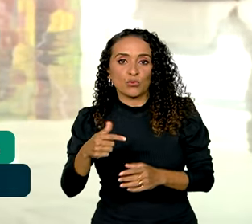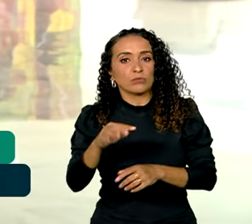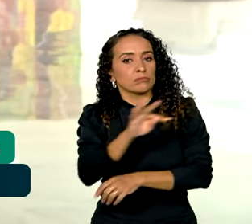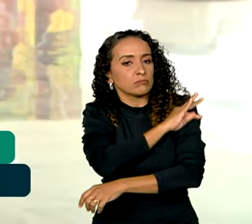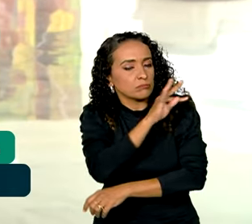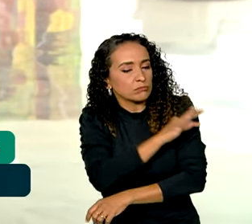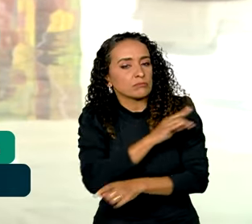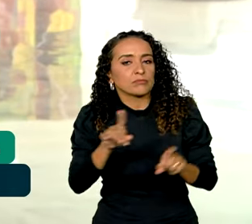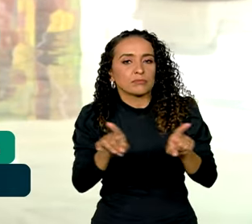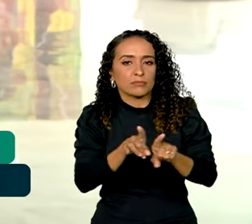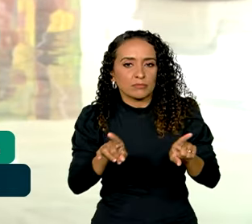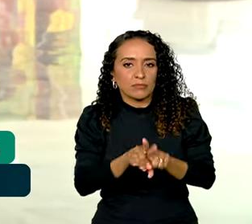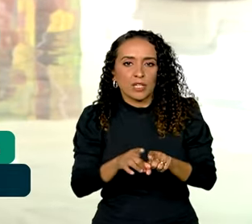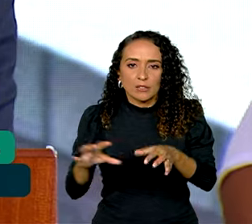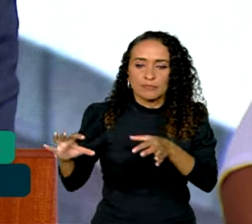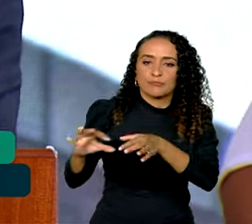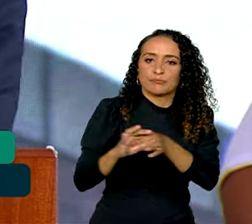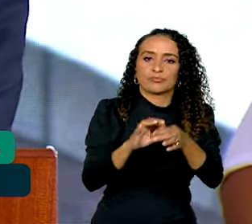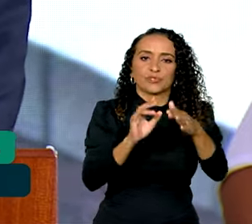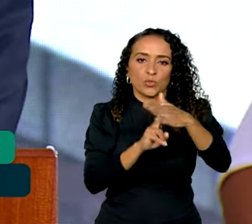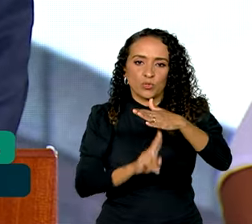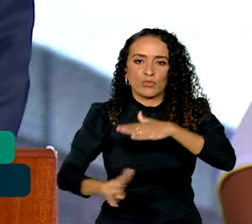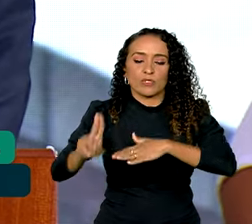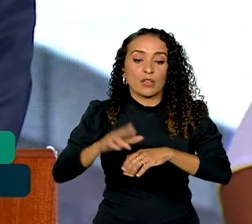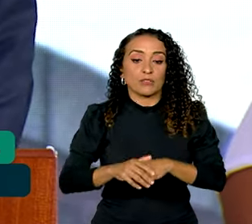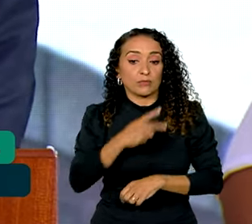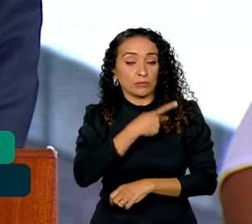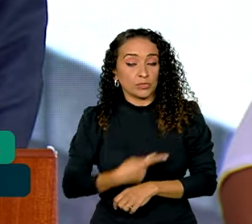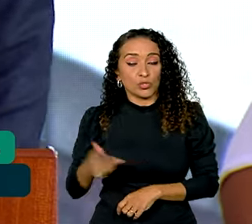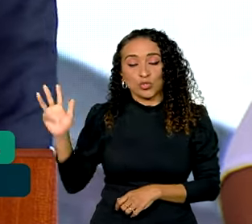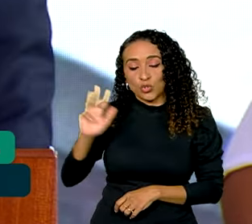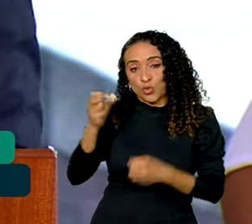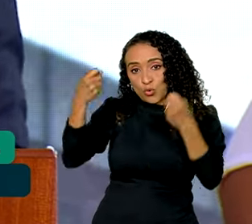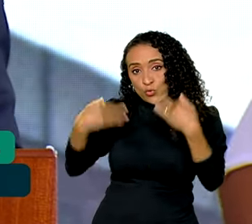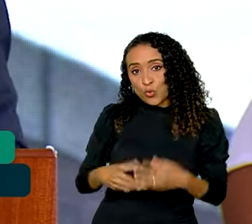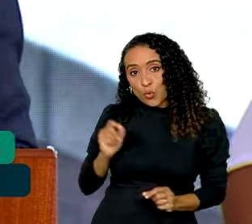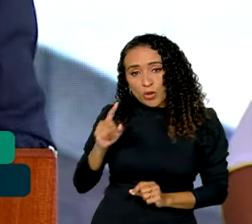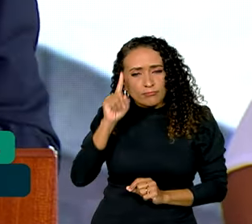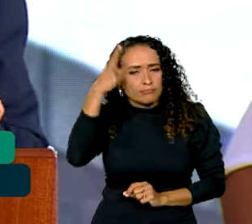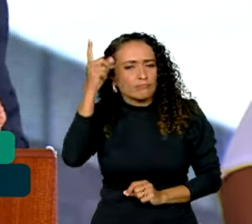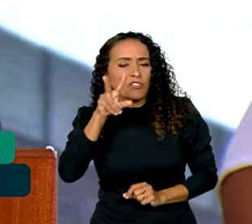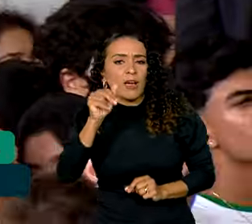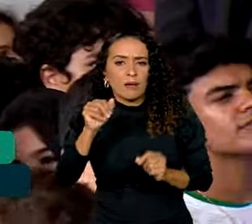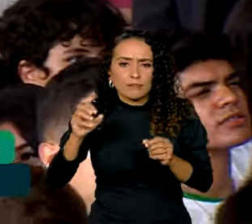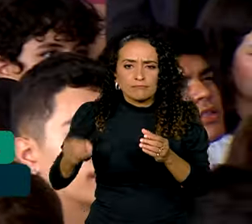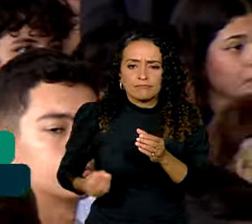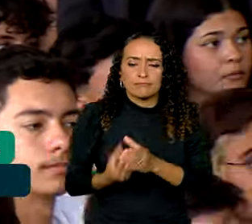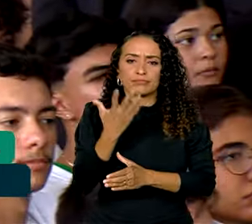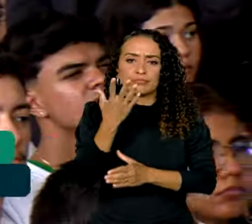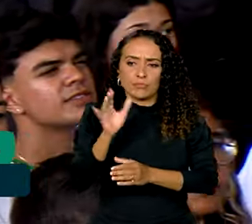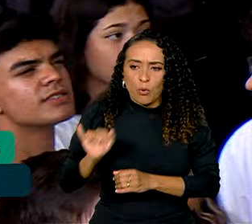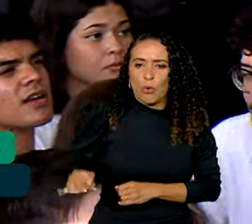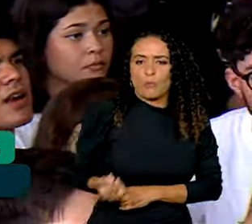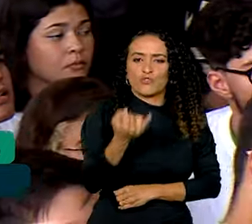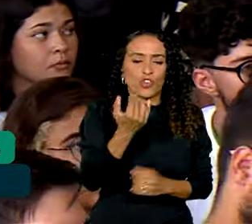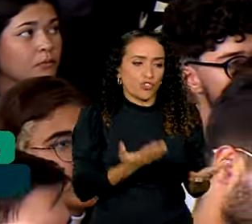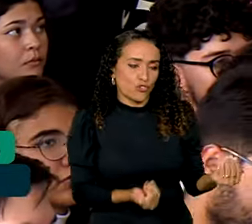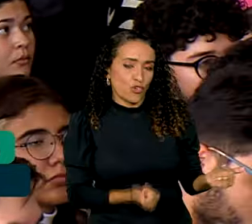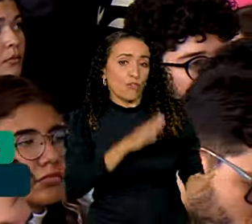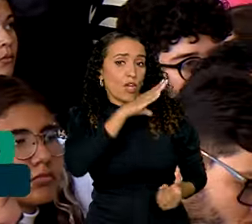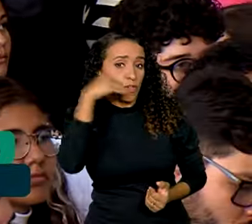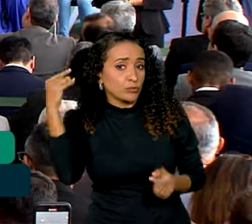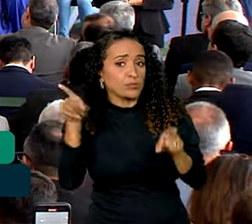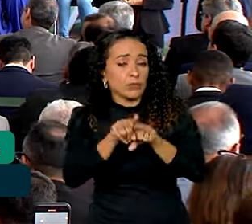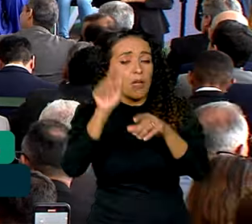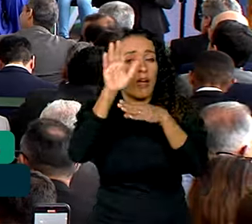técnicas vinculadas às universidades. Para o presidente Lula, a iniciativa vai criar oportunidades para jovens e adultos, além